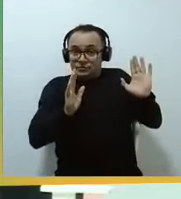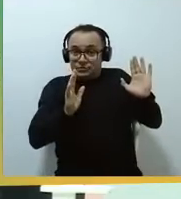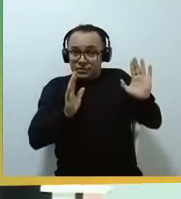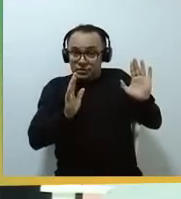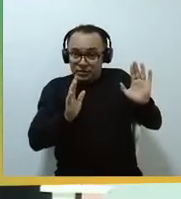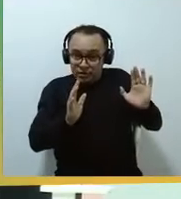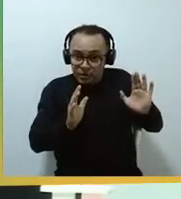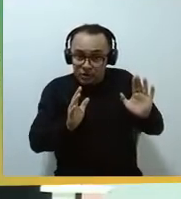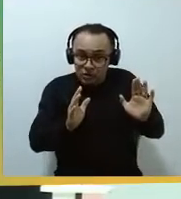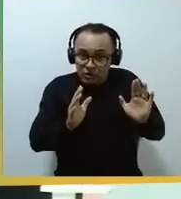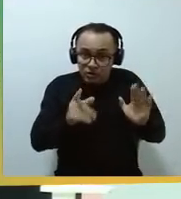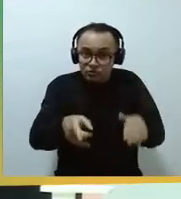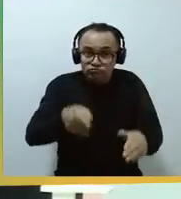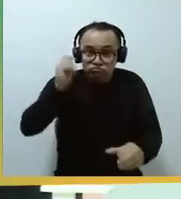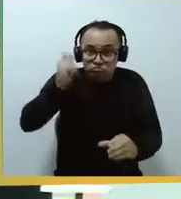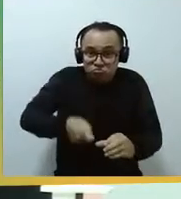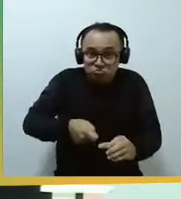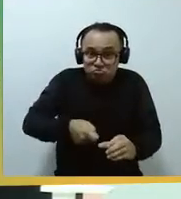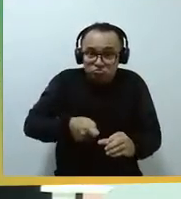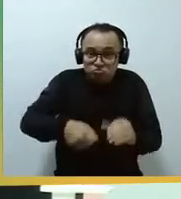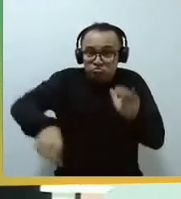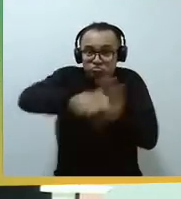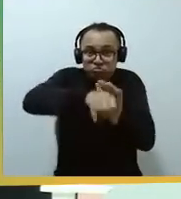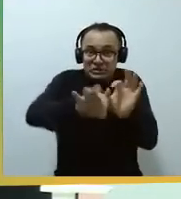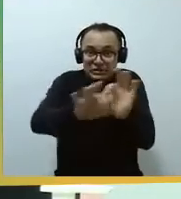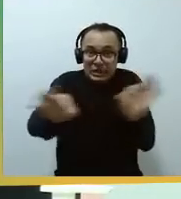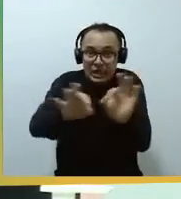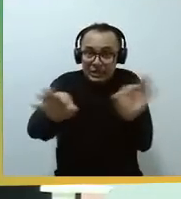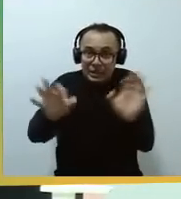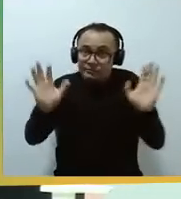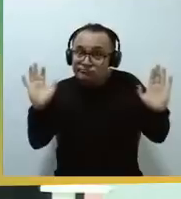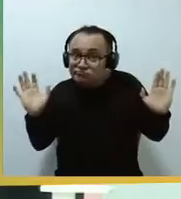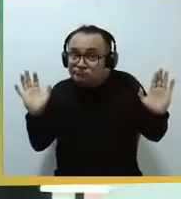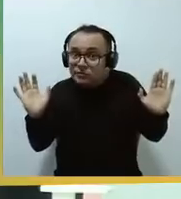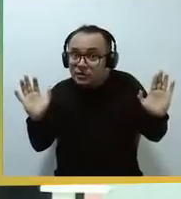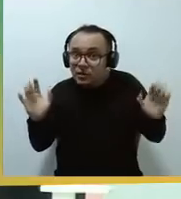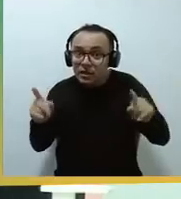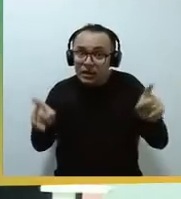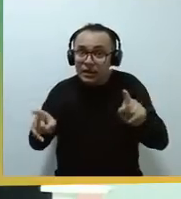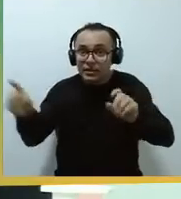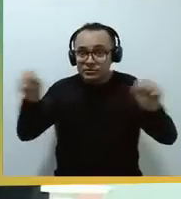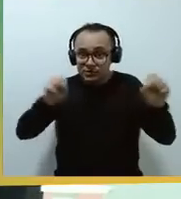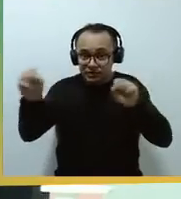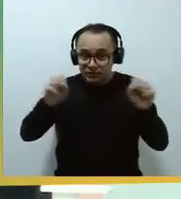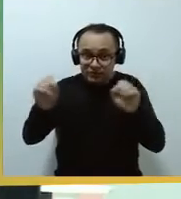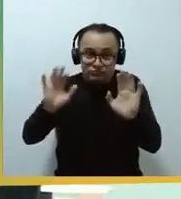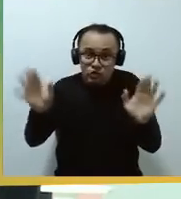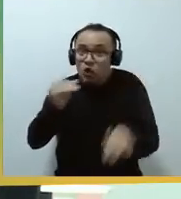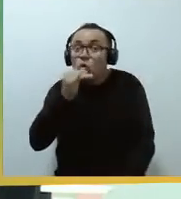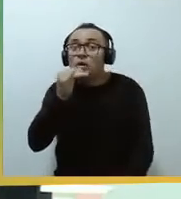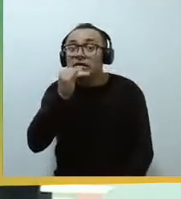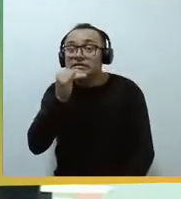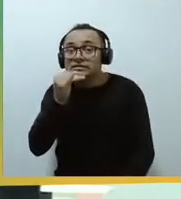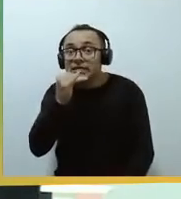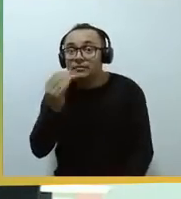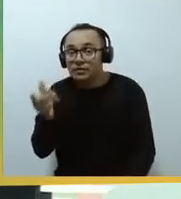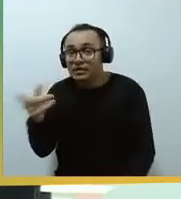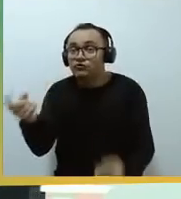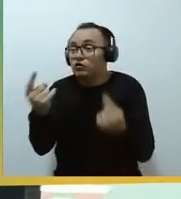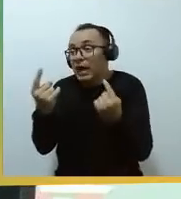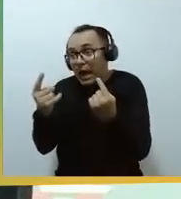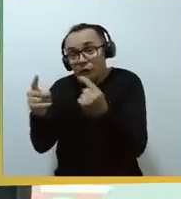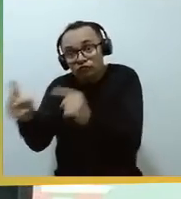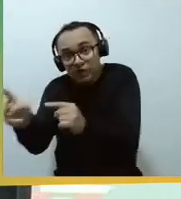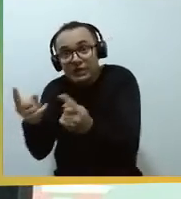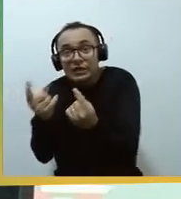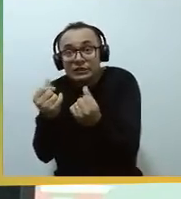não foi condenado por falta de provas a respeito da Odebrecht, ele vem e se manifesta. Foi apenas um exemplo, já que ele foi acusado de ter recebido